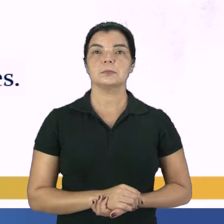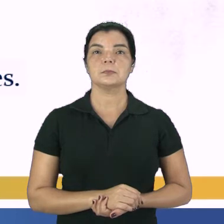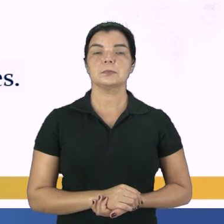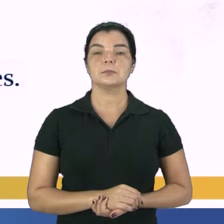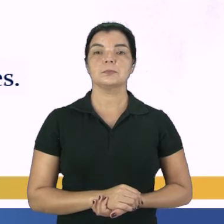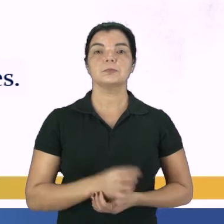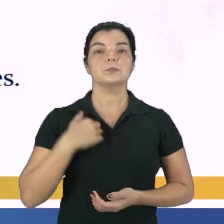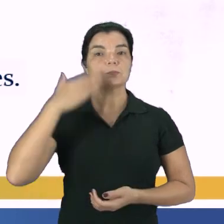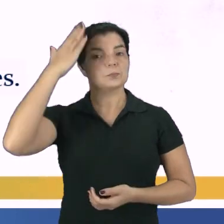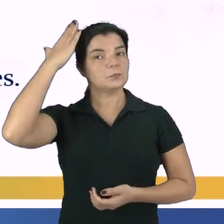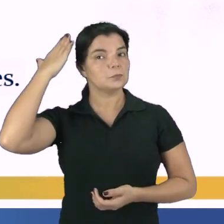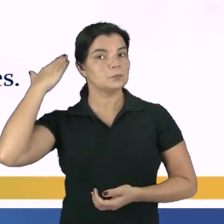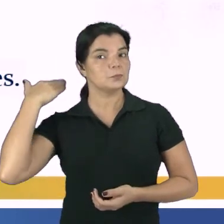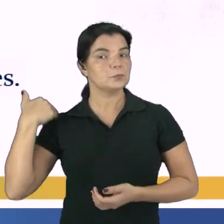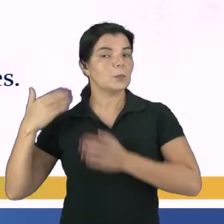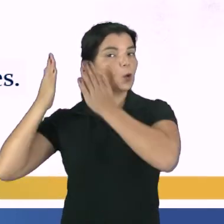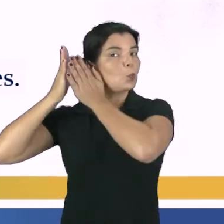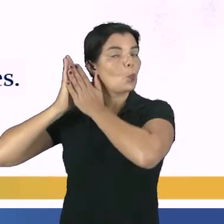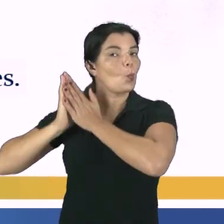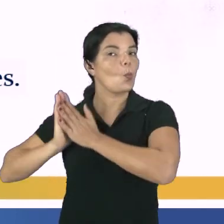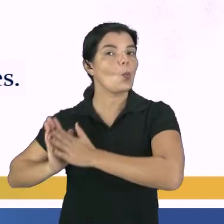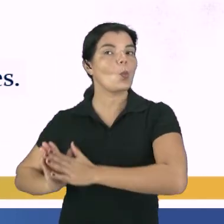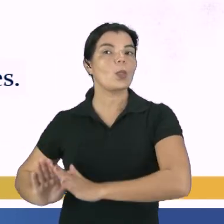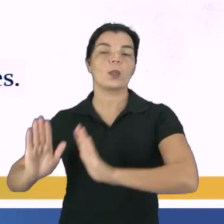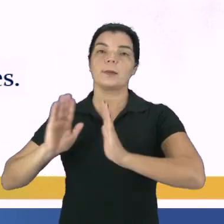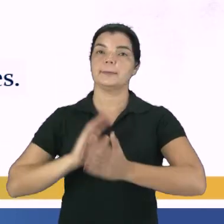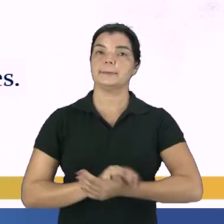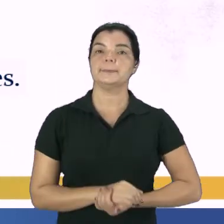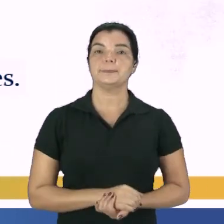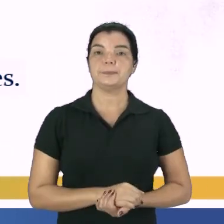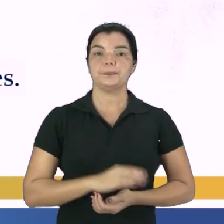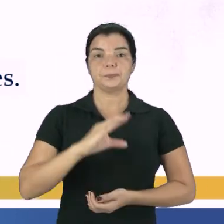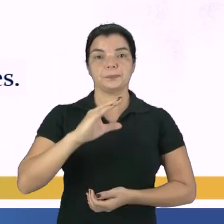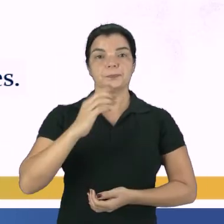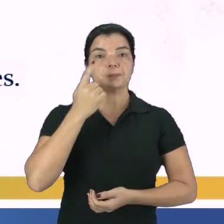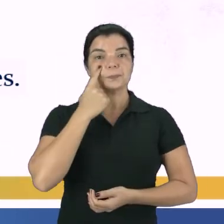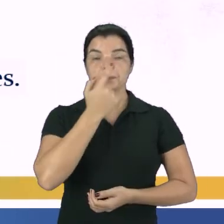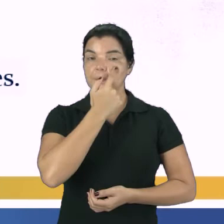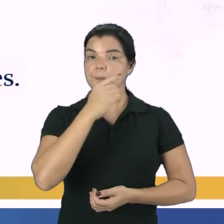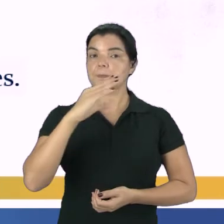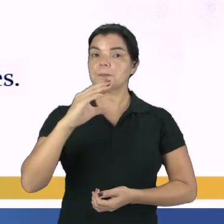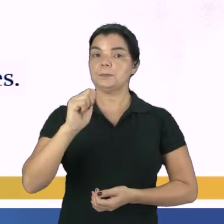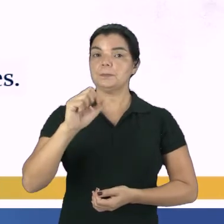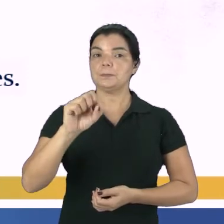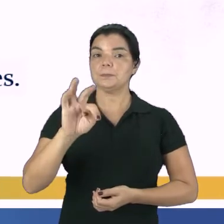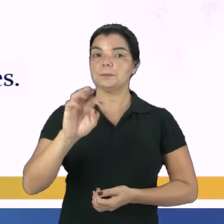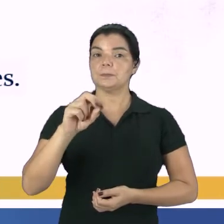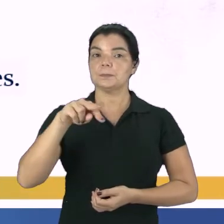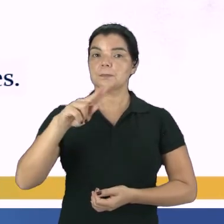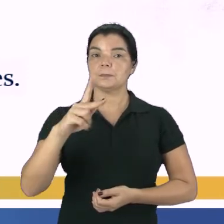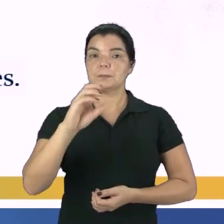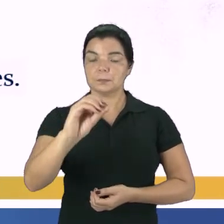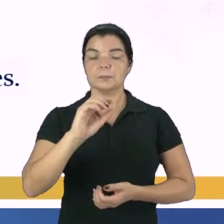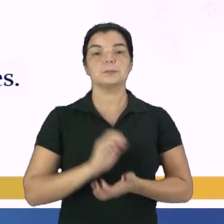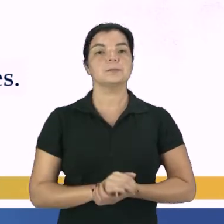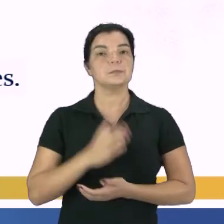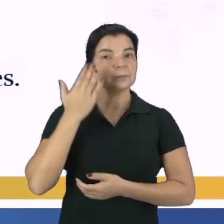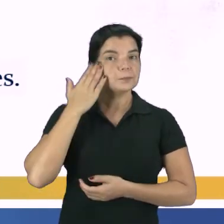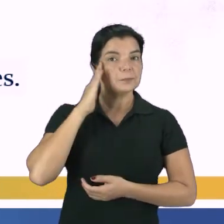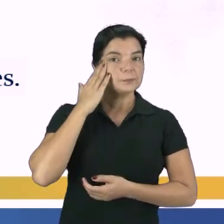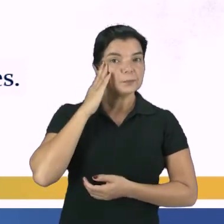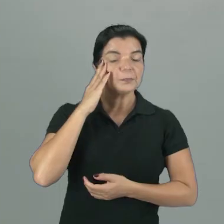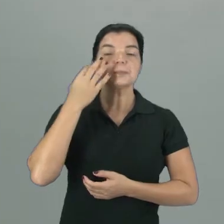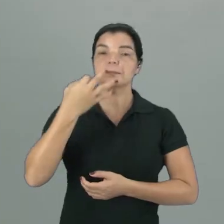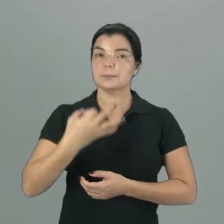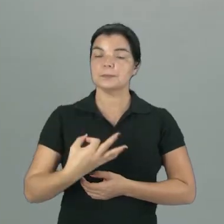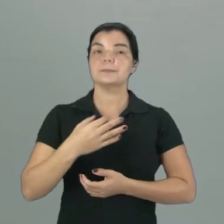Eu tenho cabelos longos e lisos. And brown eyes. E olhos castanhos. Ok? Deu para entender